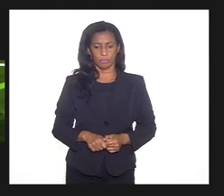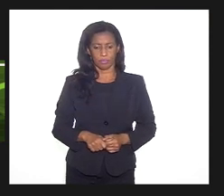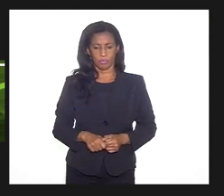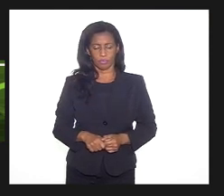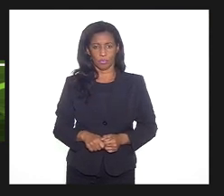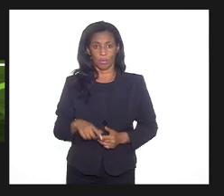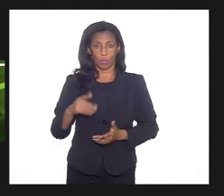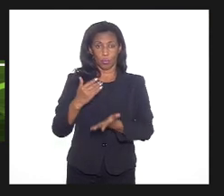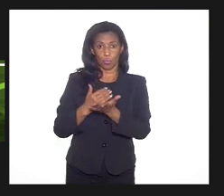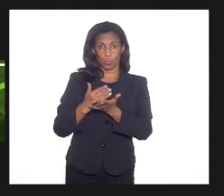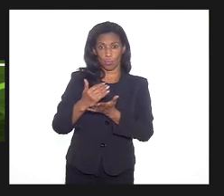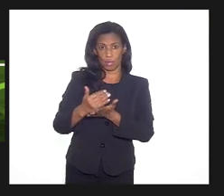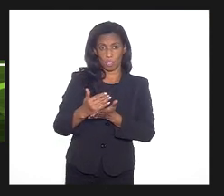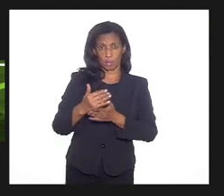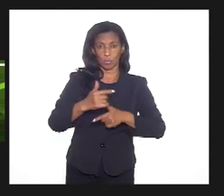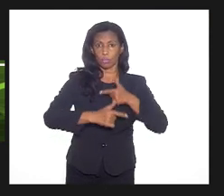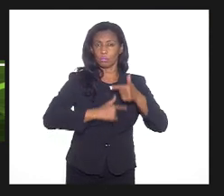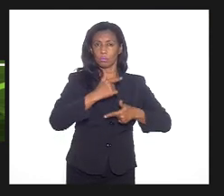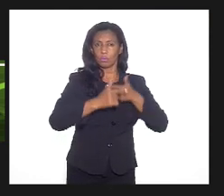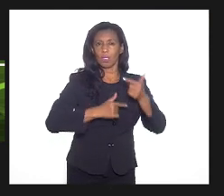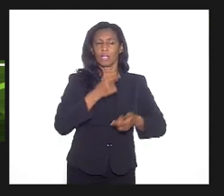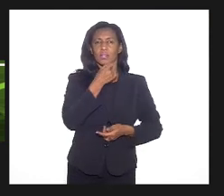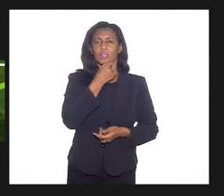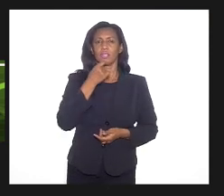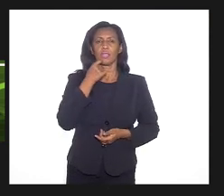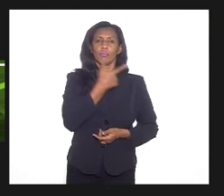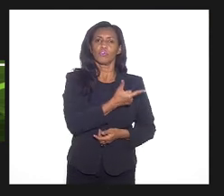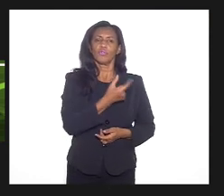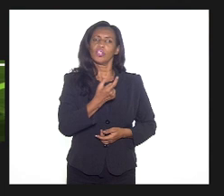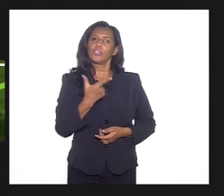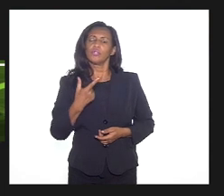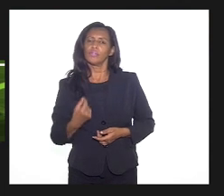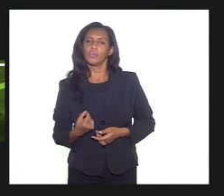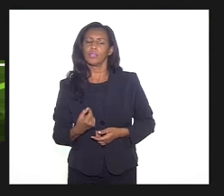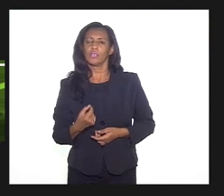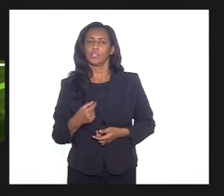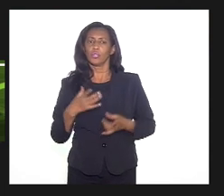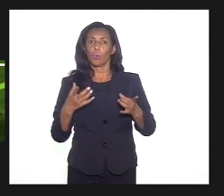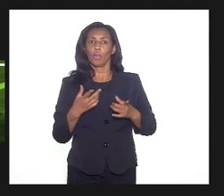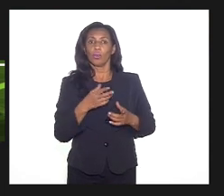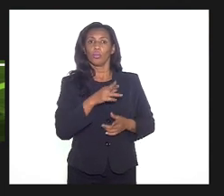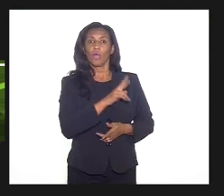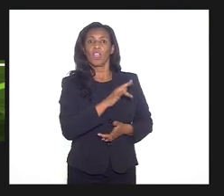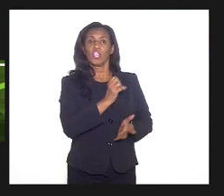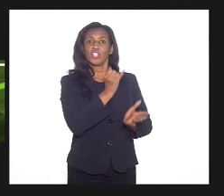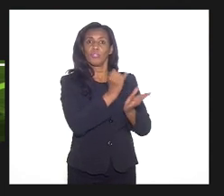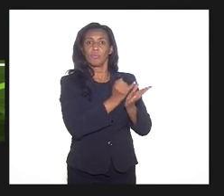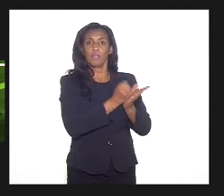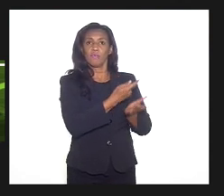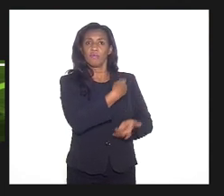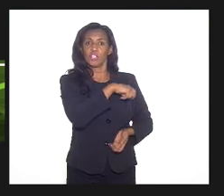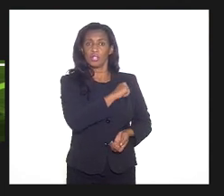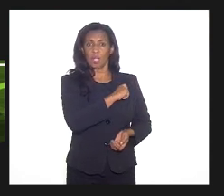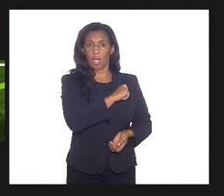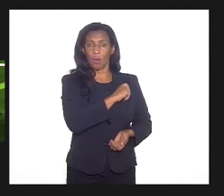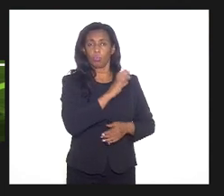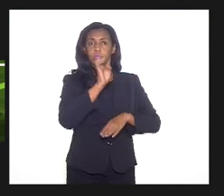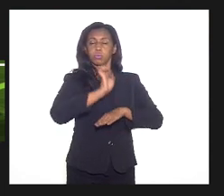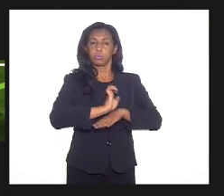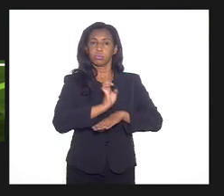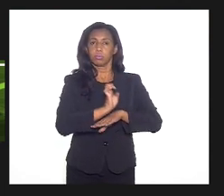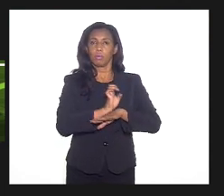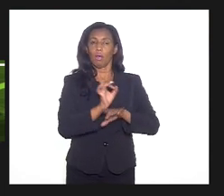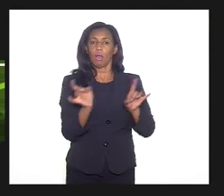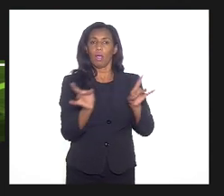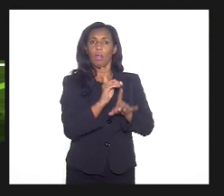No início do exercício, desde setembro de 2020, quando nós saímos do regime de recuperação fiscal, o Estado